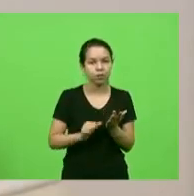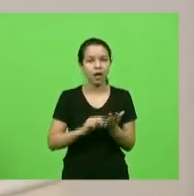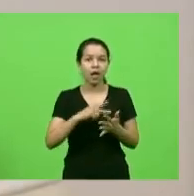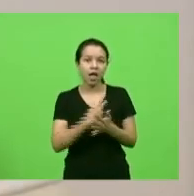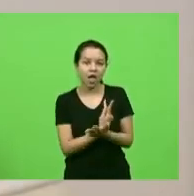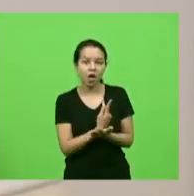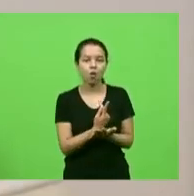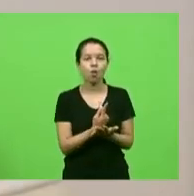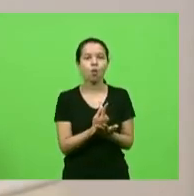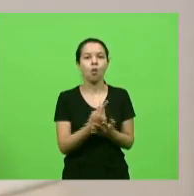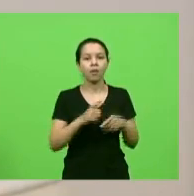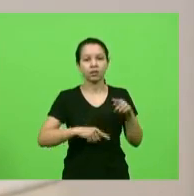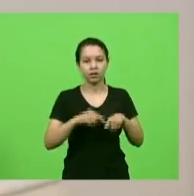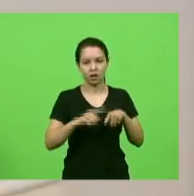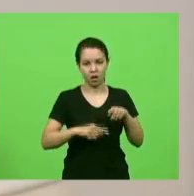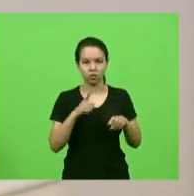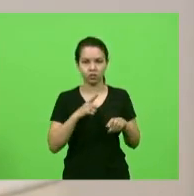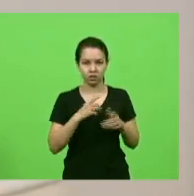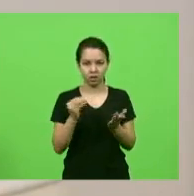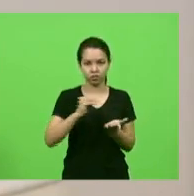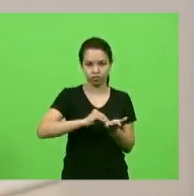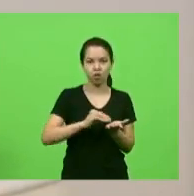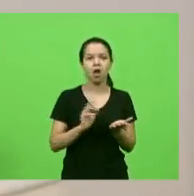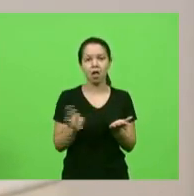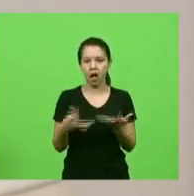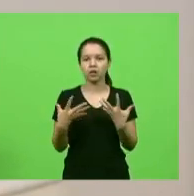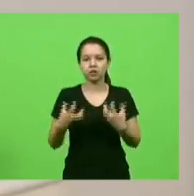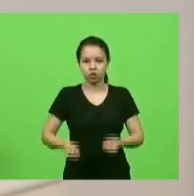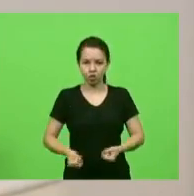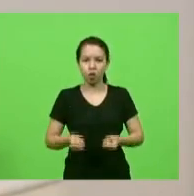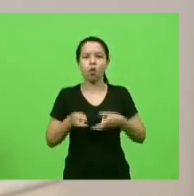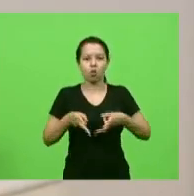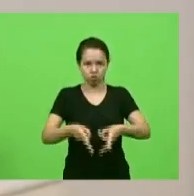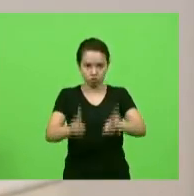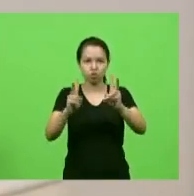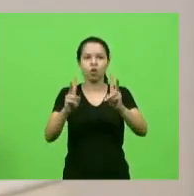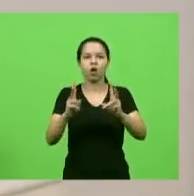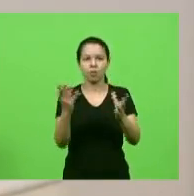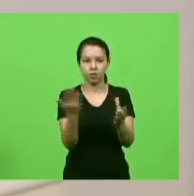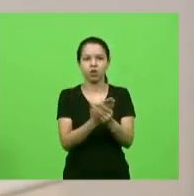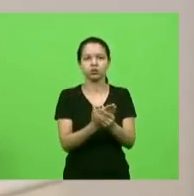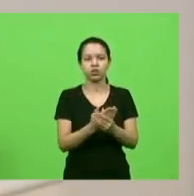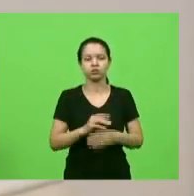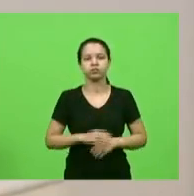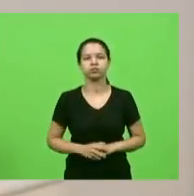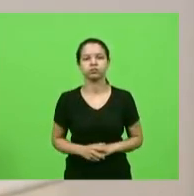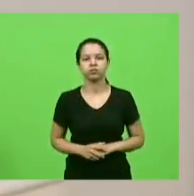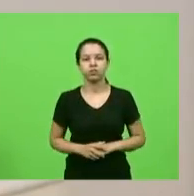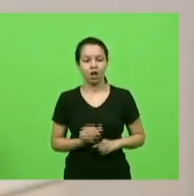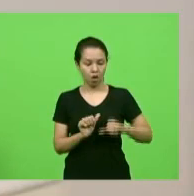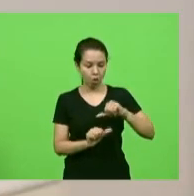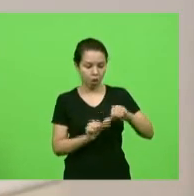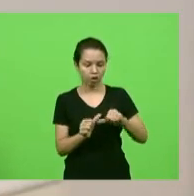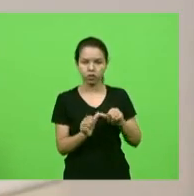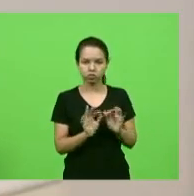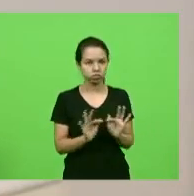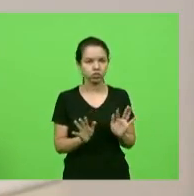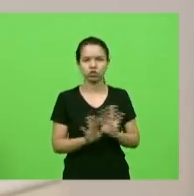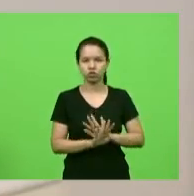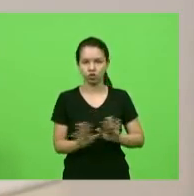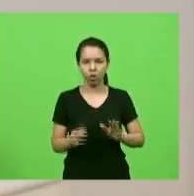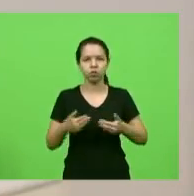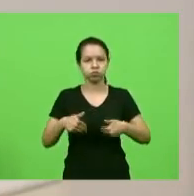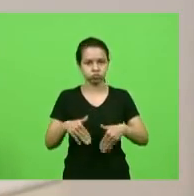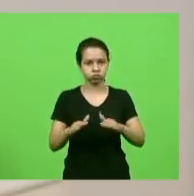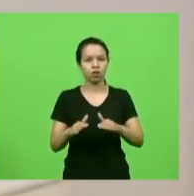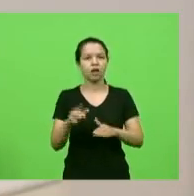extenso e autorizou dar prosseguimento ao processo. Com a correção do erro material, às 16h14 do